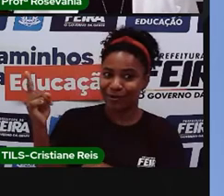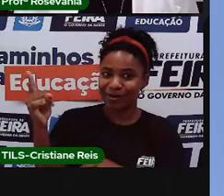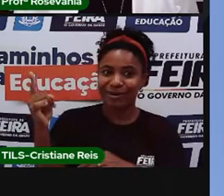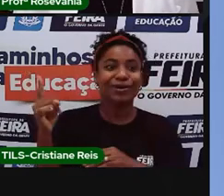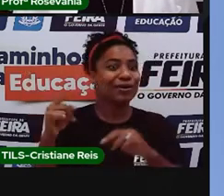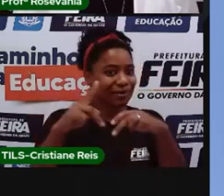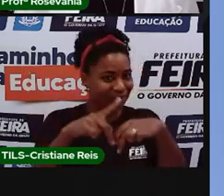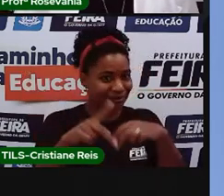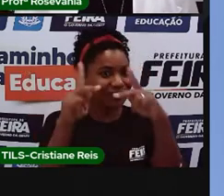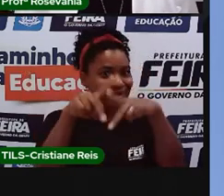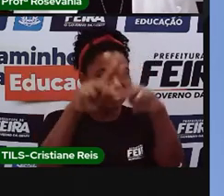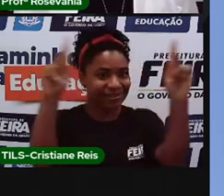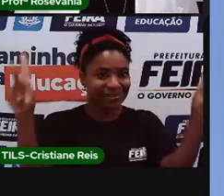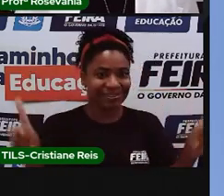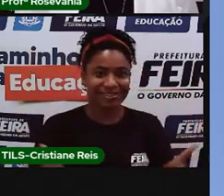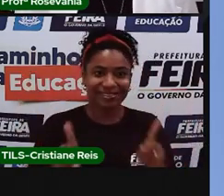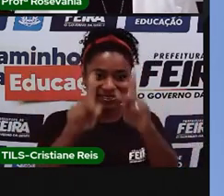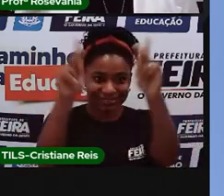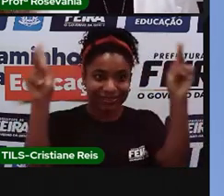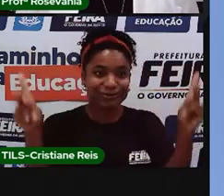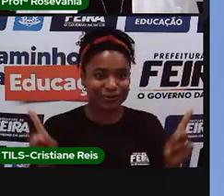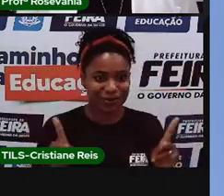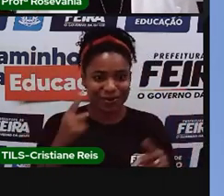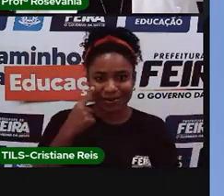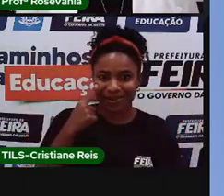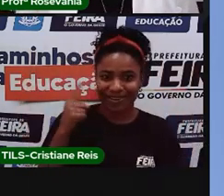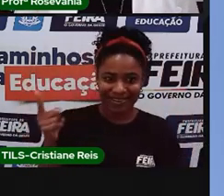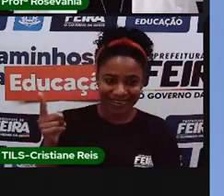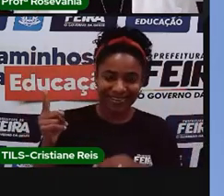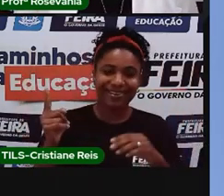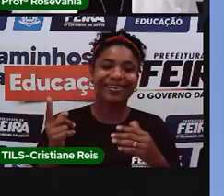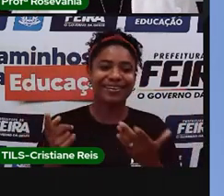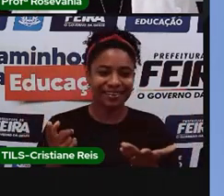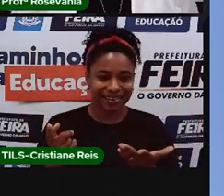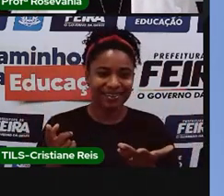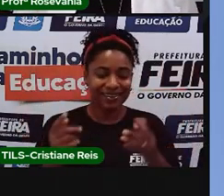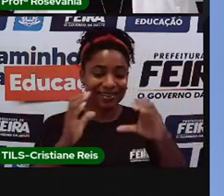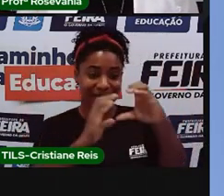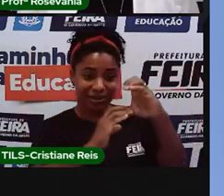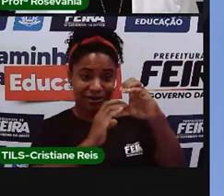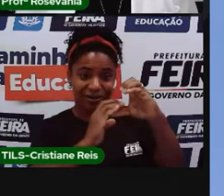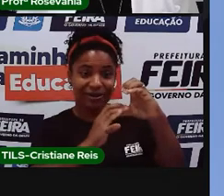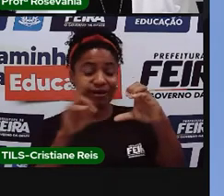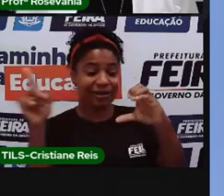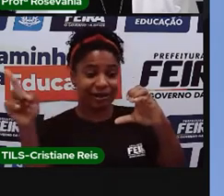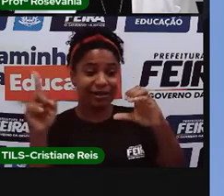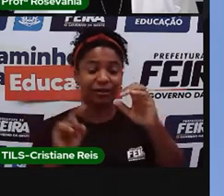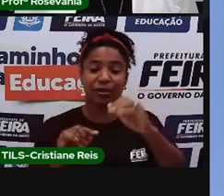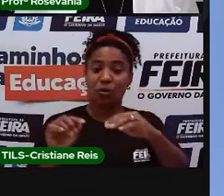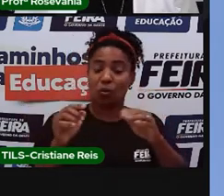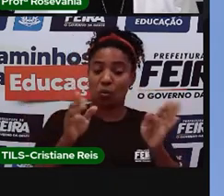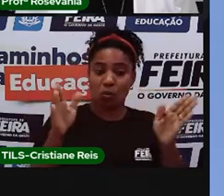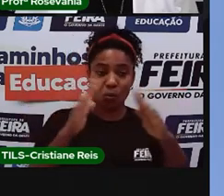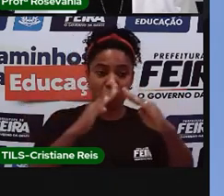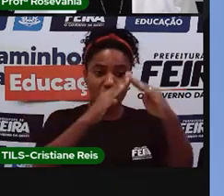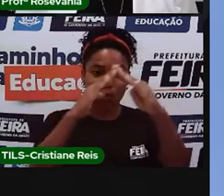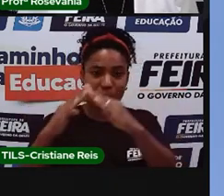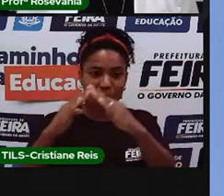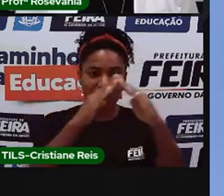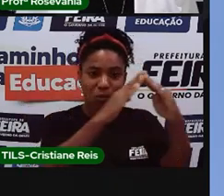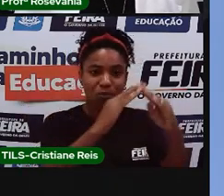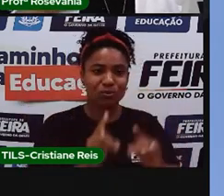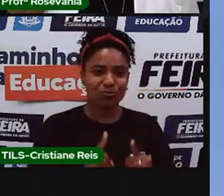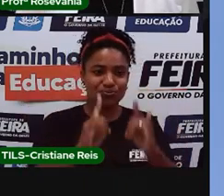né, de condomínio, as maquetes, né, que a gente tem lá de indústria, que de vez em quando, né, monta também algumas.